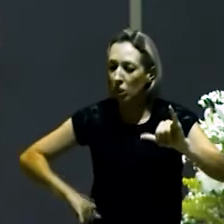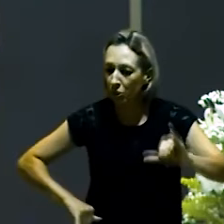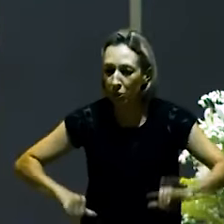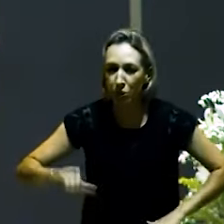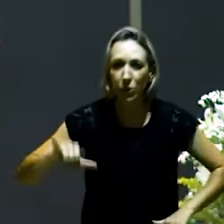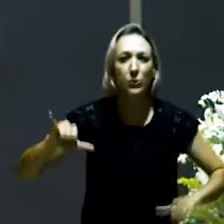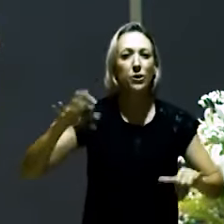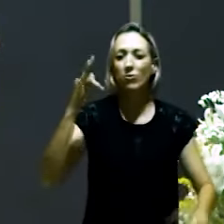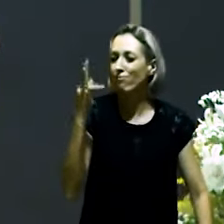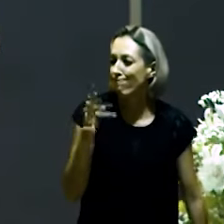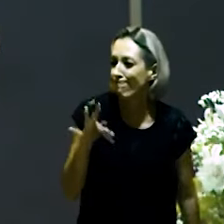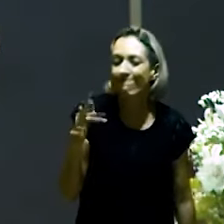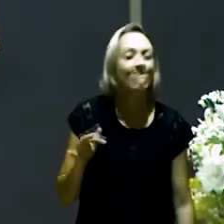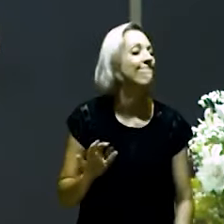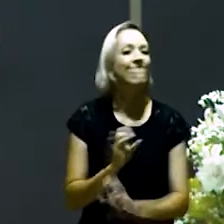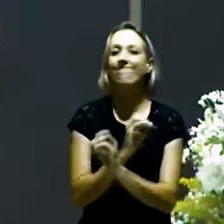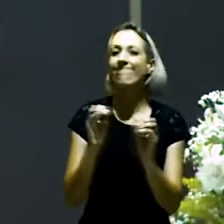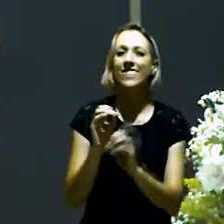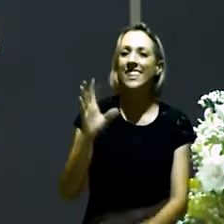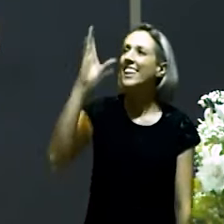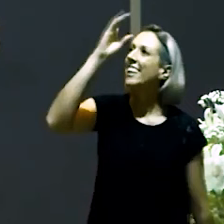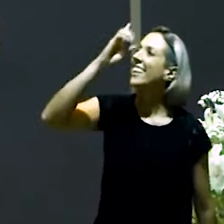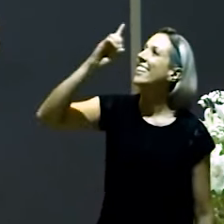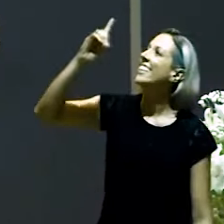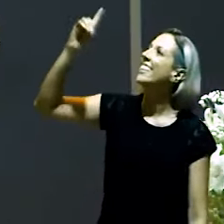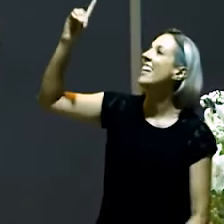do Cristo vitorioso foi: Pai, está feito.